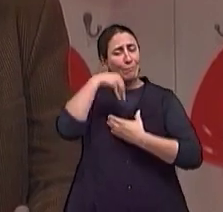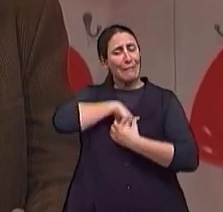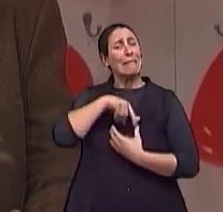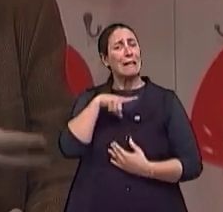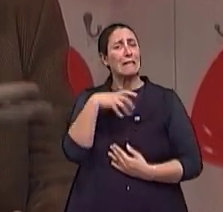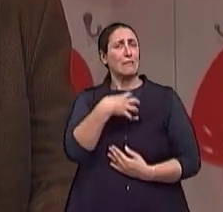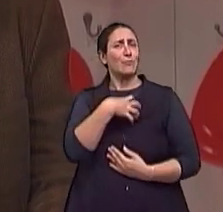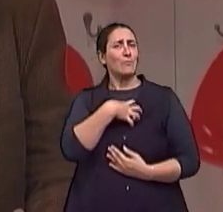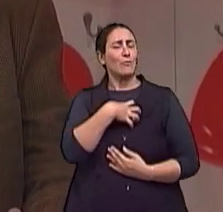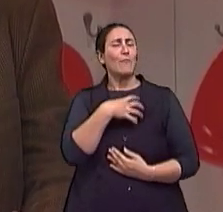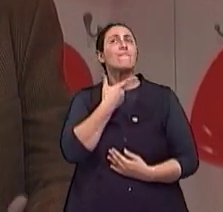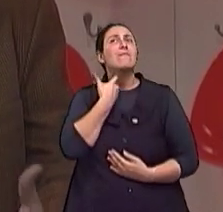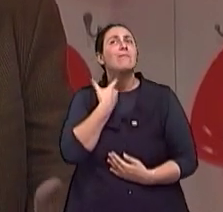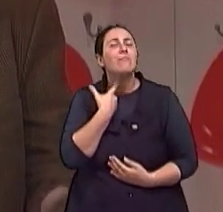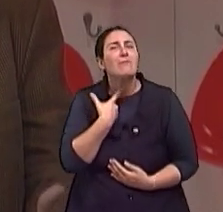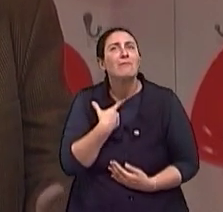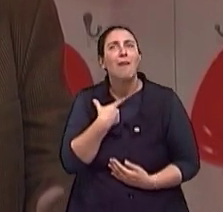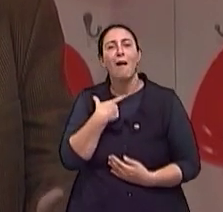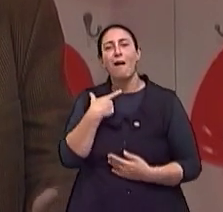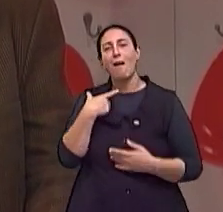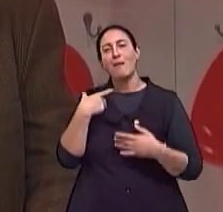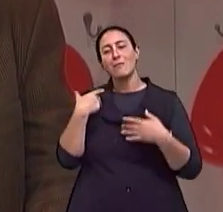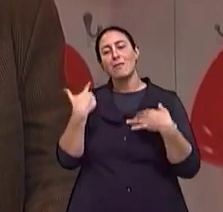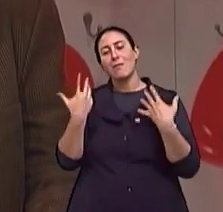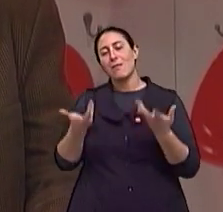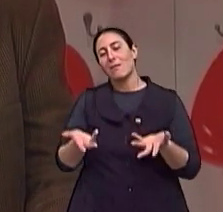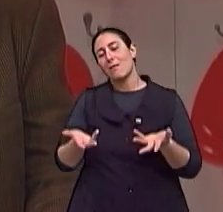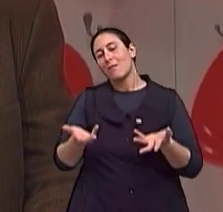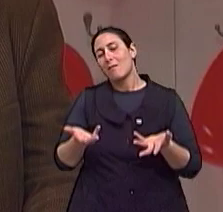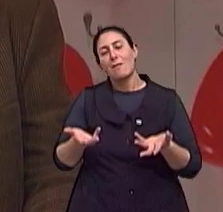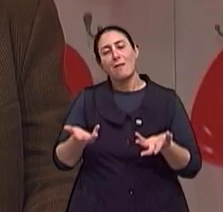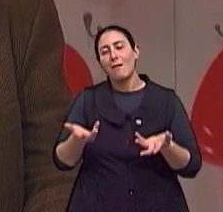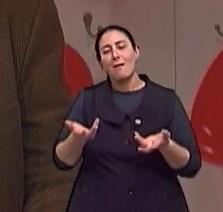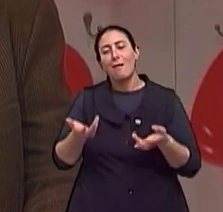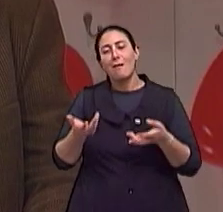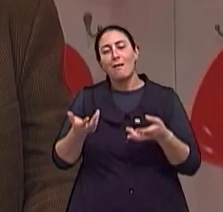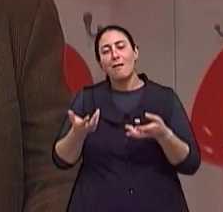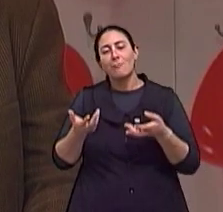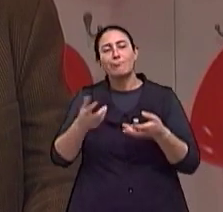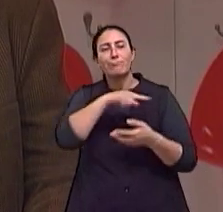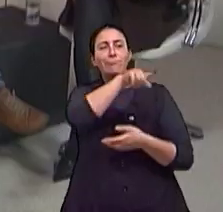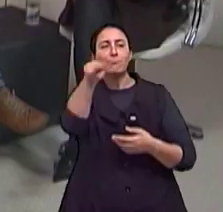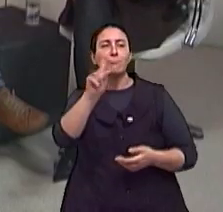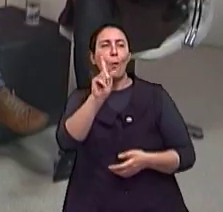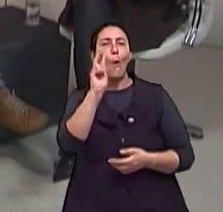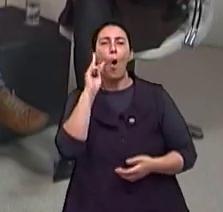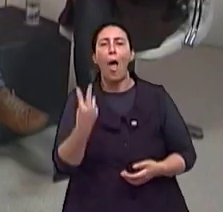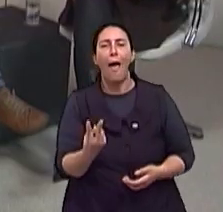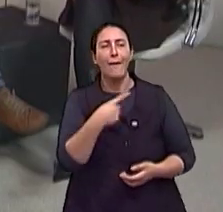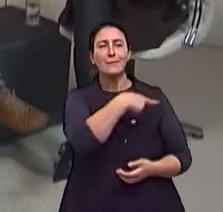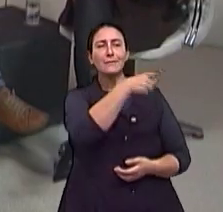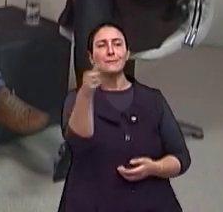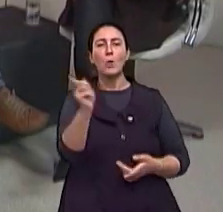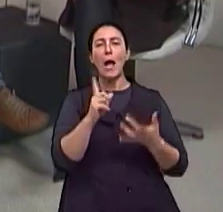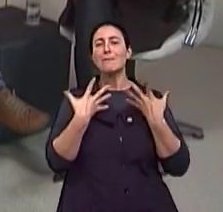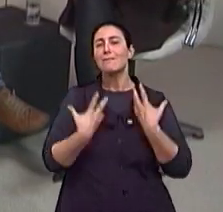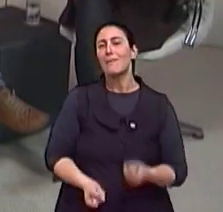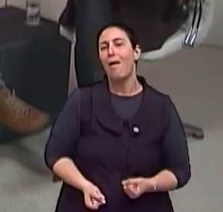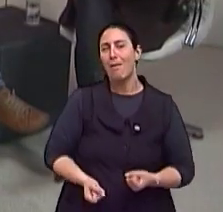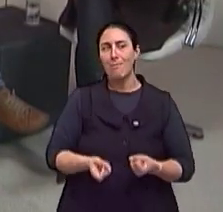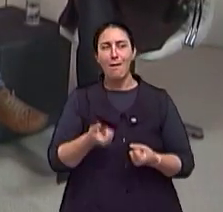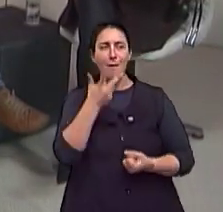do lado de fora, ou seja, pelos outros não é reconhecido ou, pior ainda, né, considerado como algo ruim,